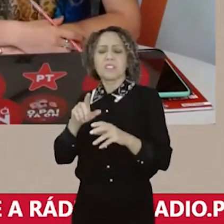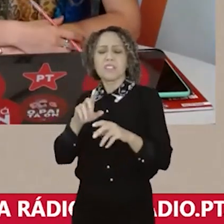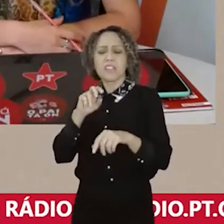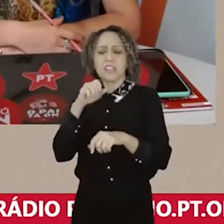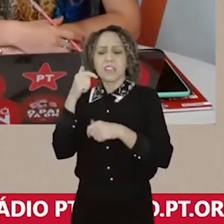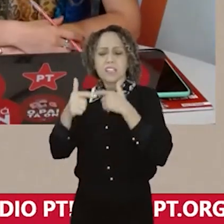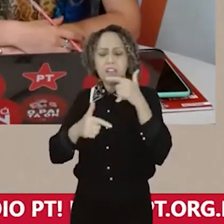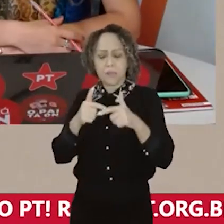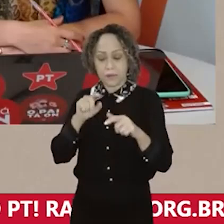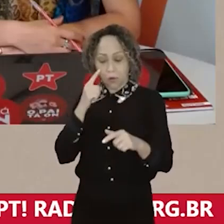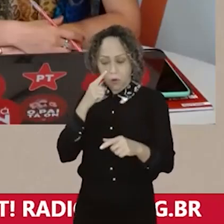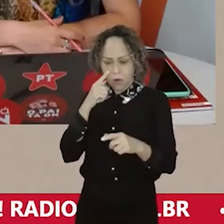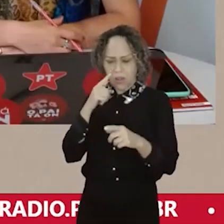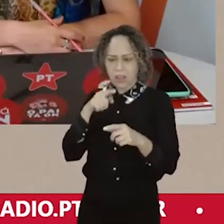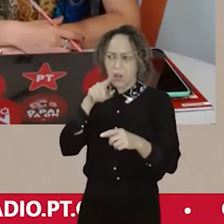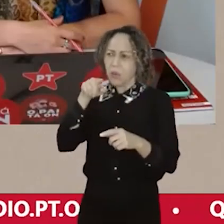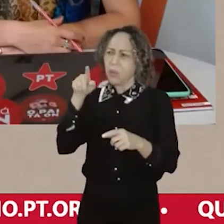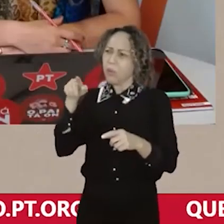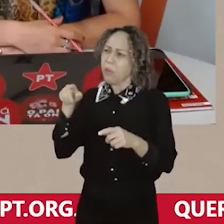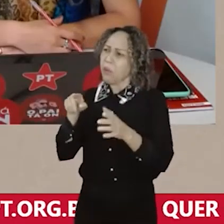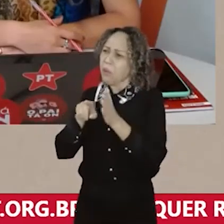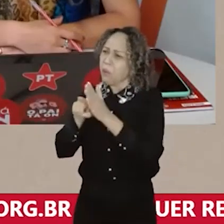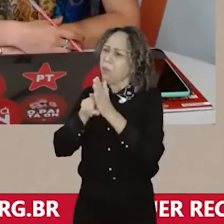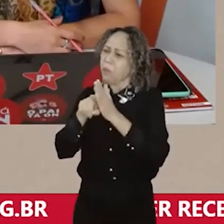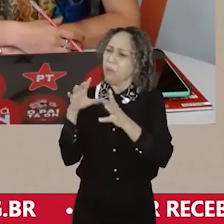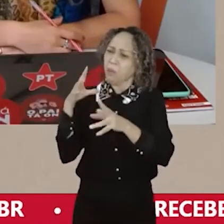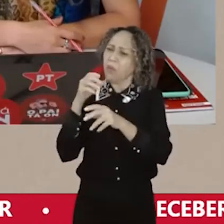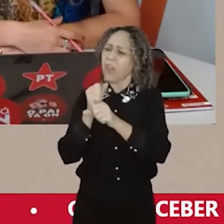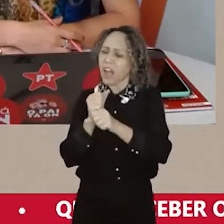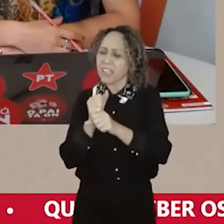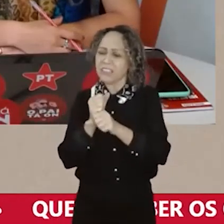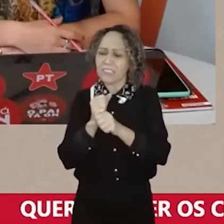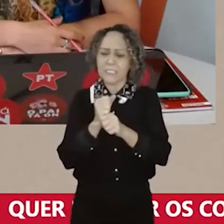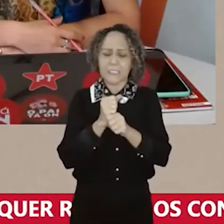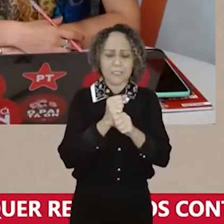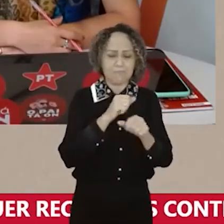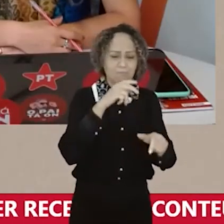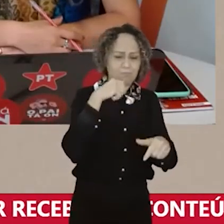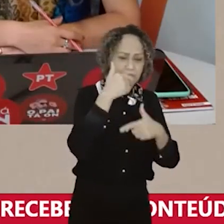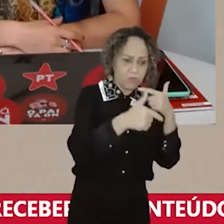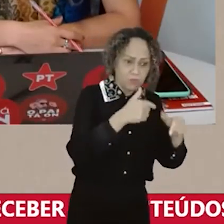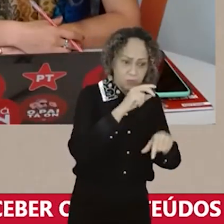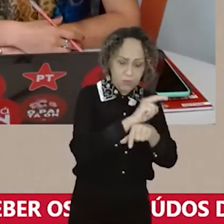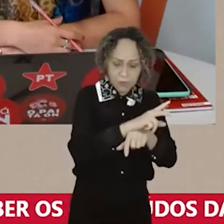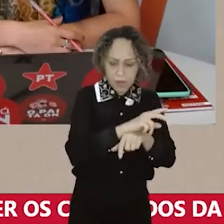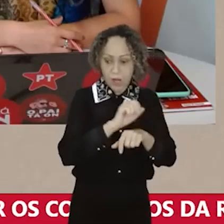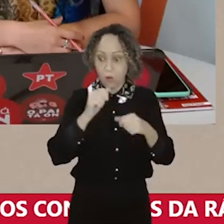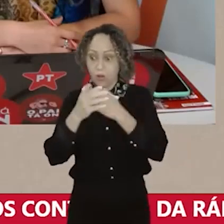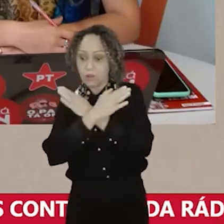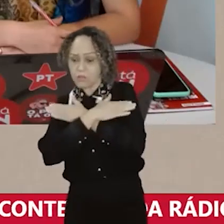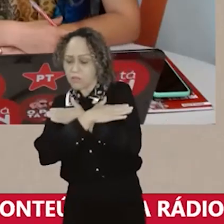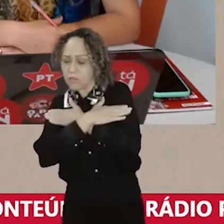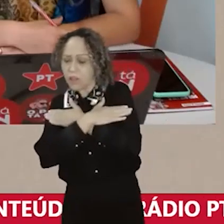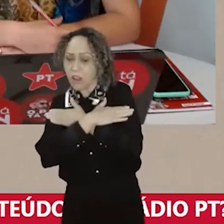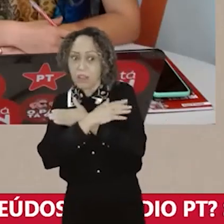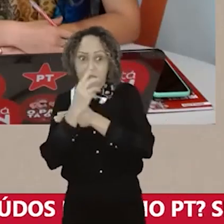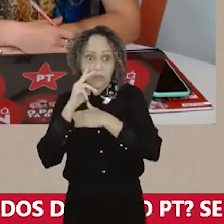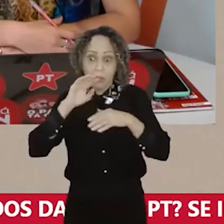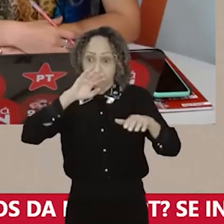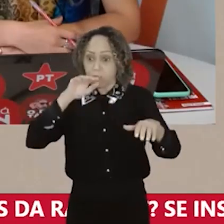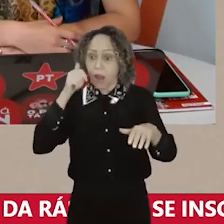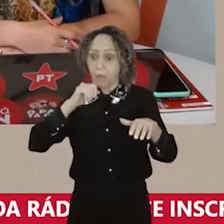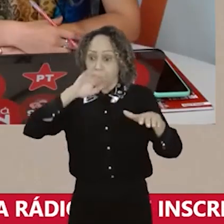de empregabilidade e de emprego e de desemprego no Brasil, a gente vê o nível de desigualdade. A